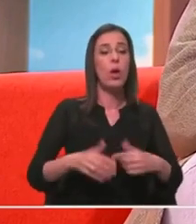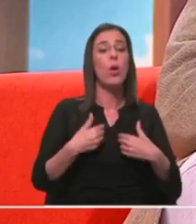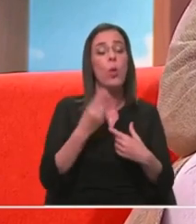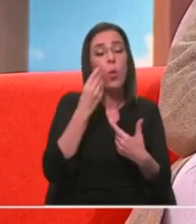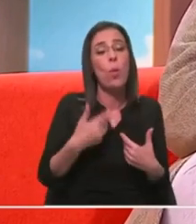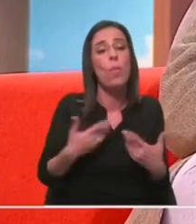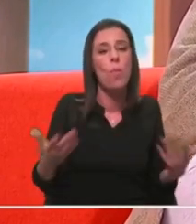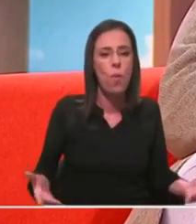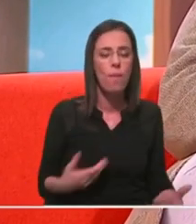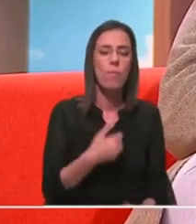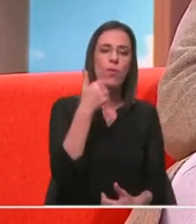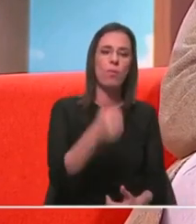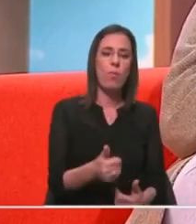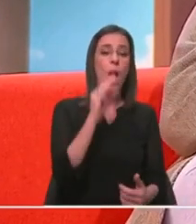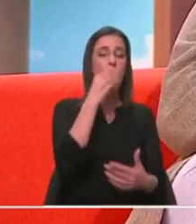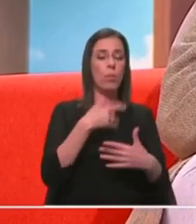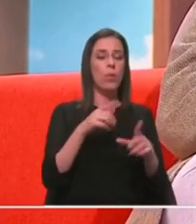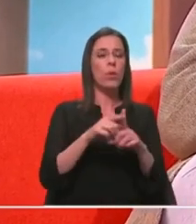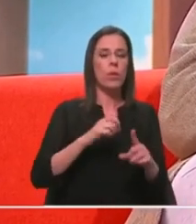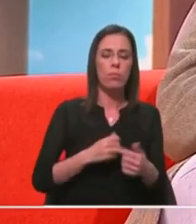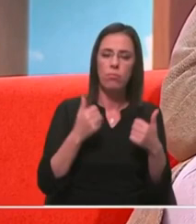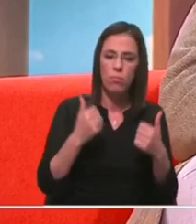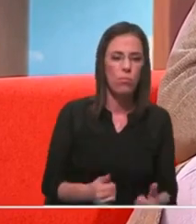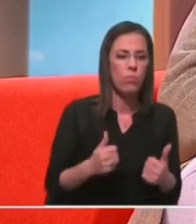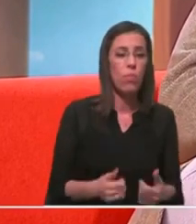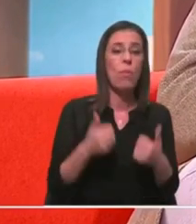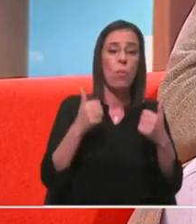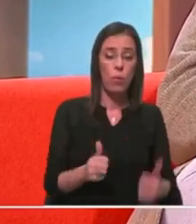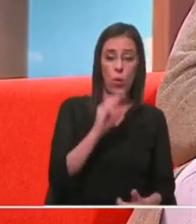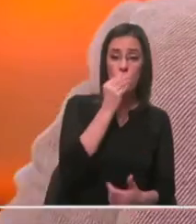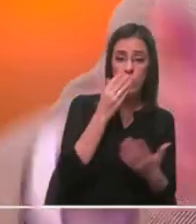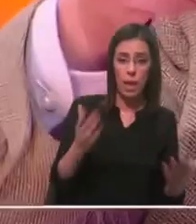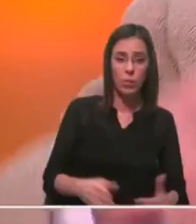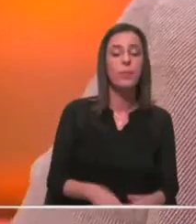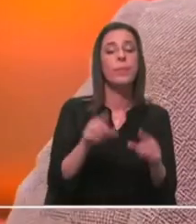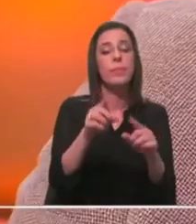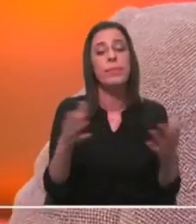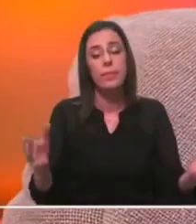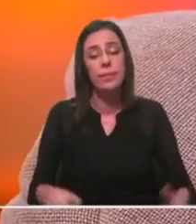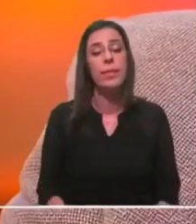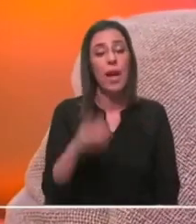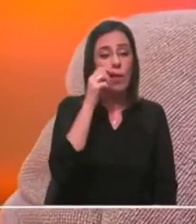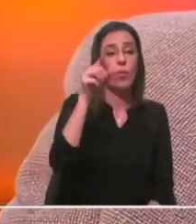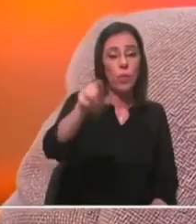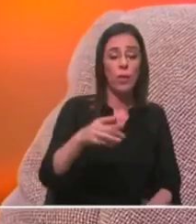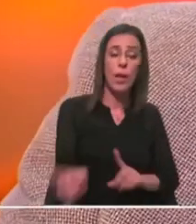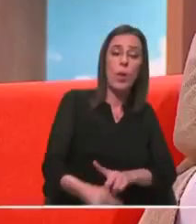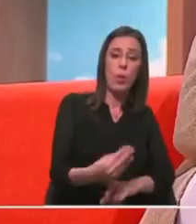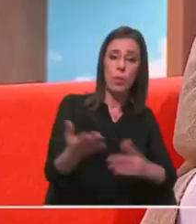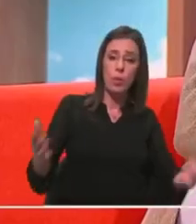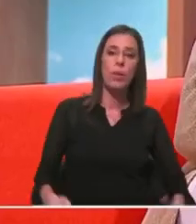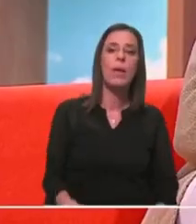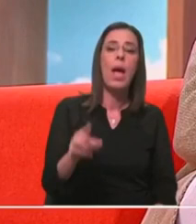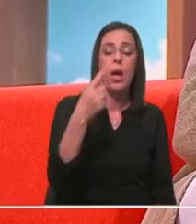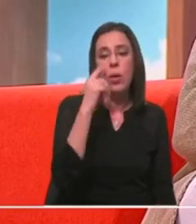era muito bom aluno eu e os meus irmãos Sempre fomos muito bons muito bons alunos Olha aí está este este este esta fotografia do miúdo que